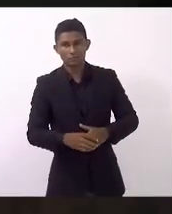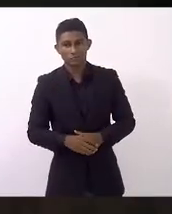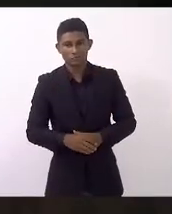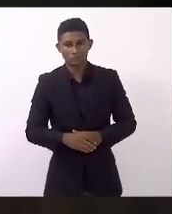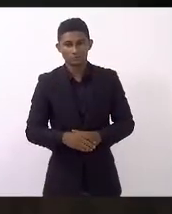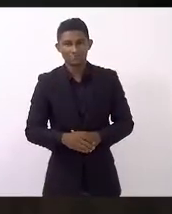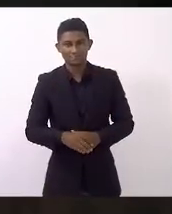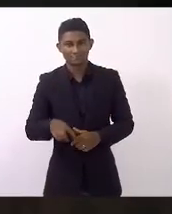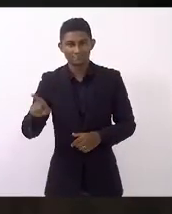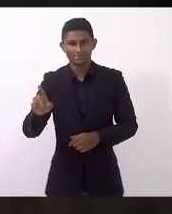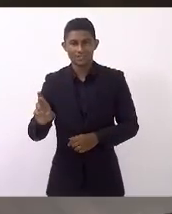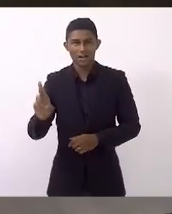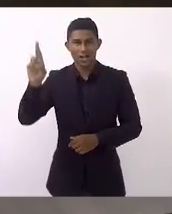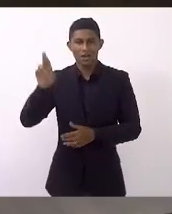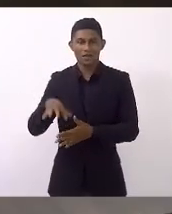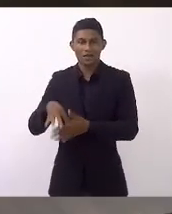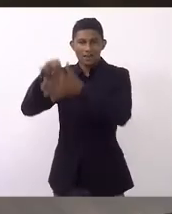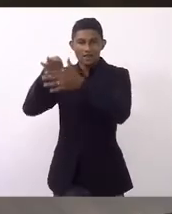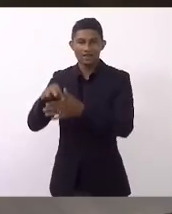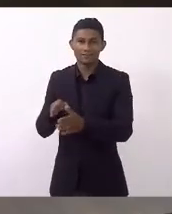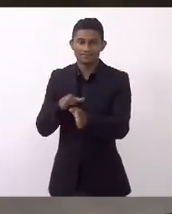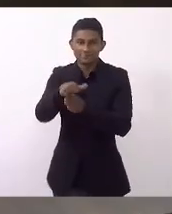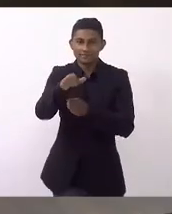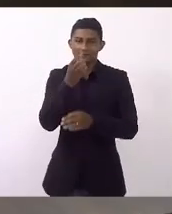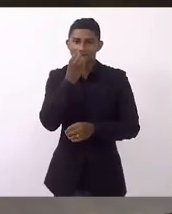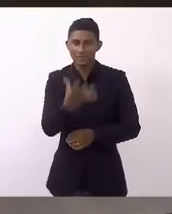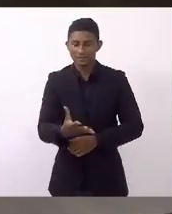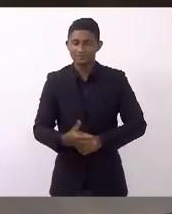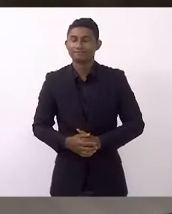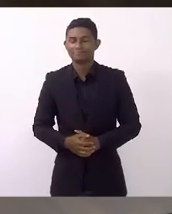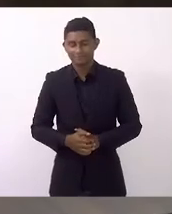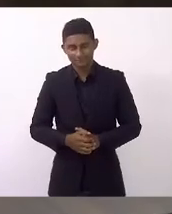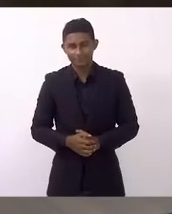orientação do líder. É o líder. Do governo.